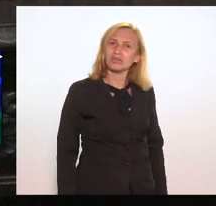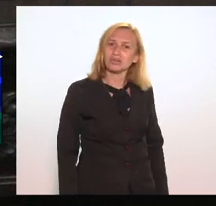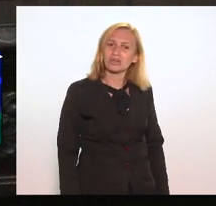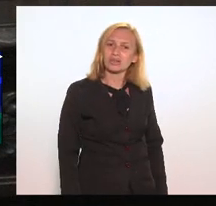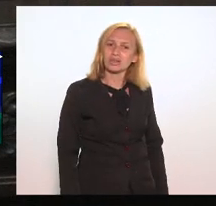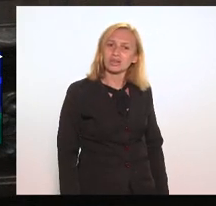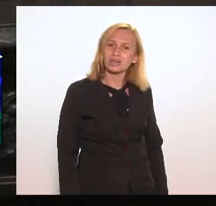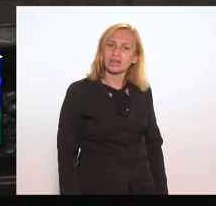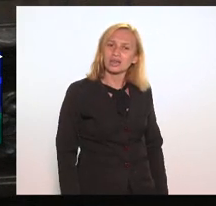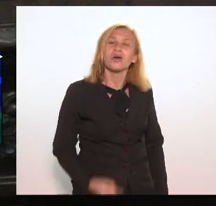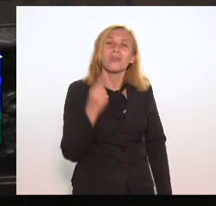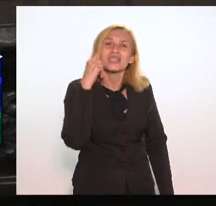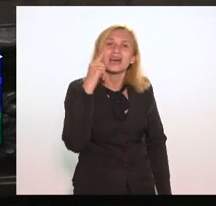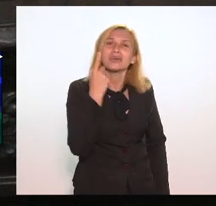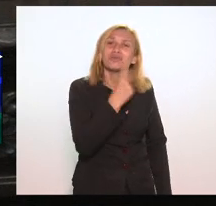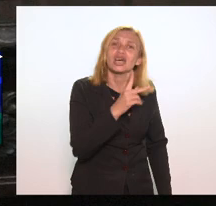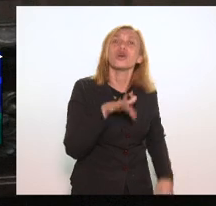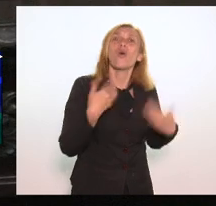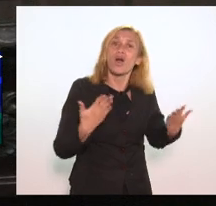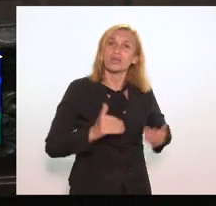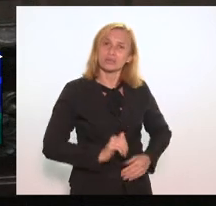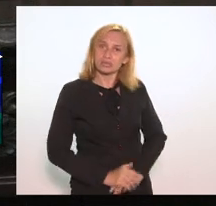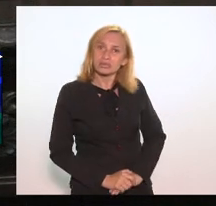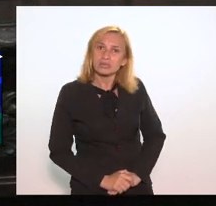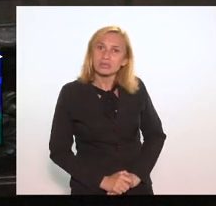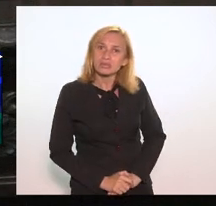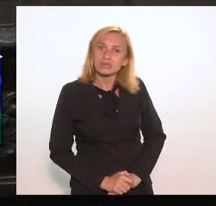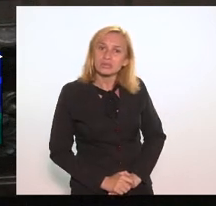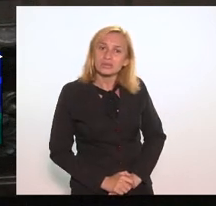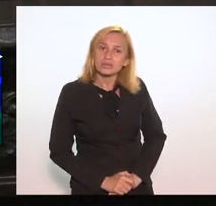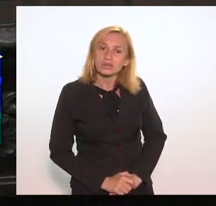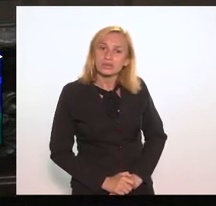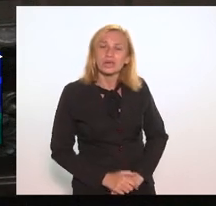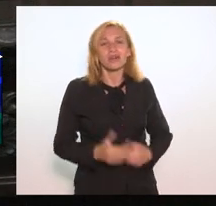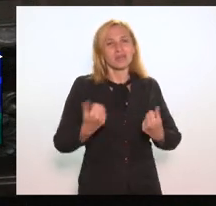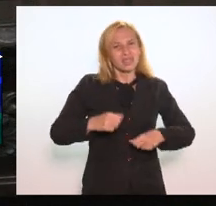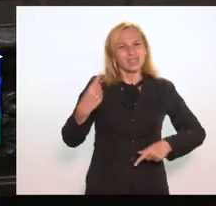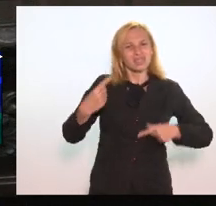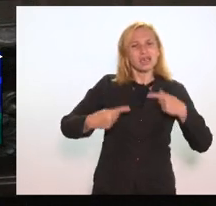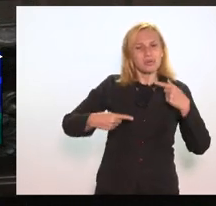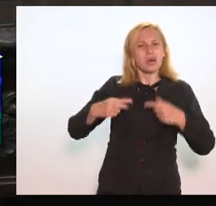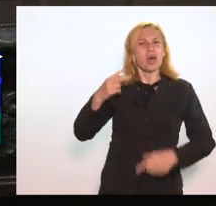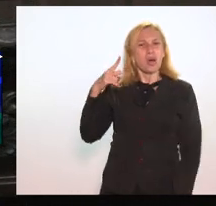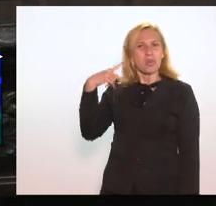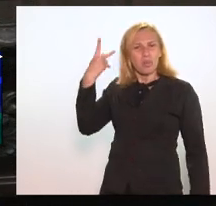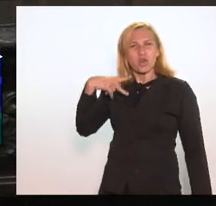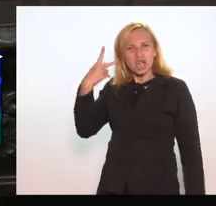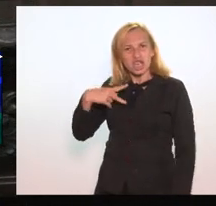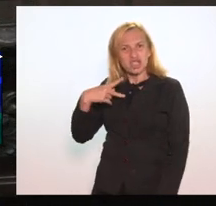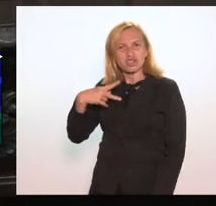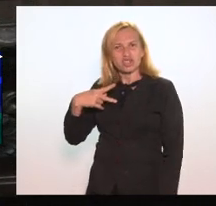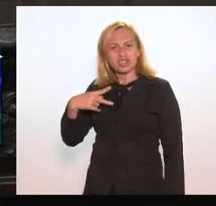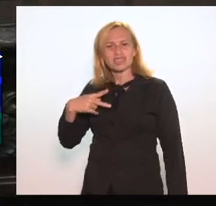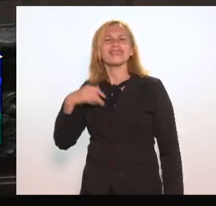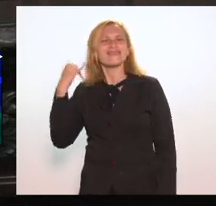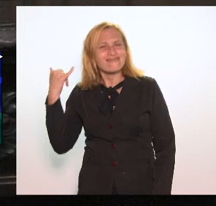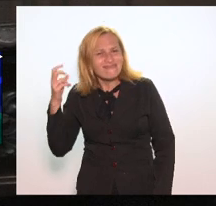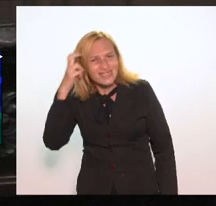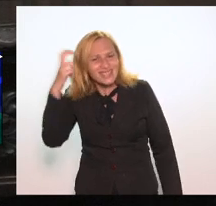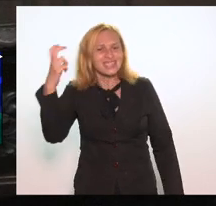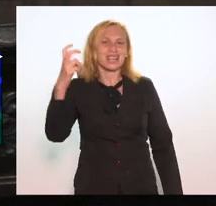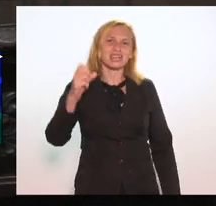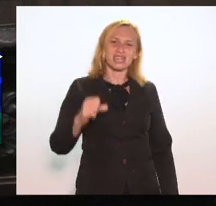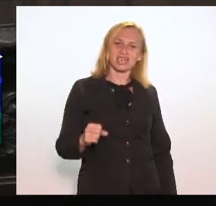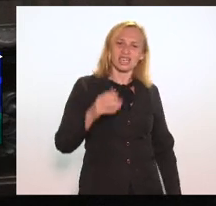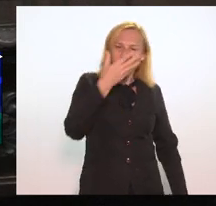a qual o pensamento dele nós temos que ter políticos inteligente acima de tudo